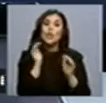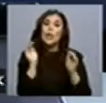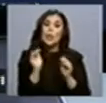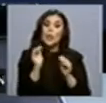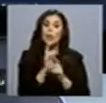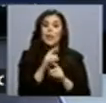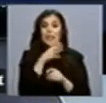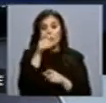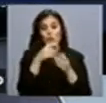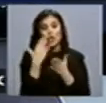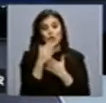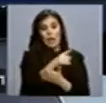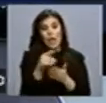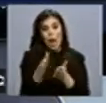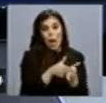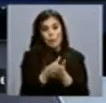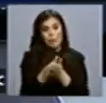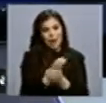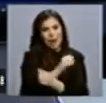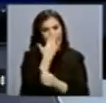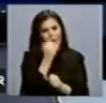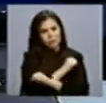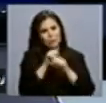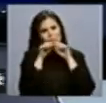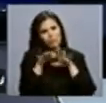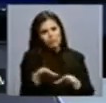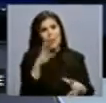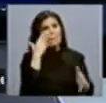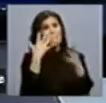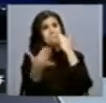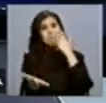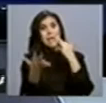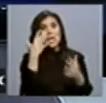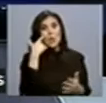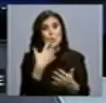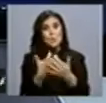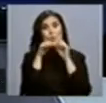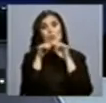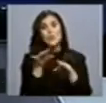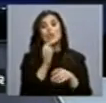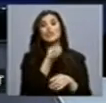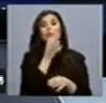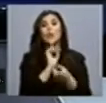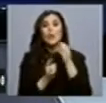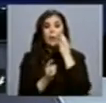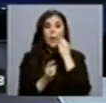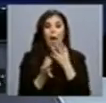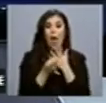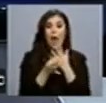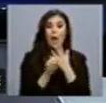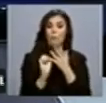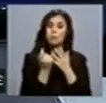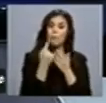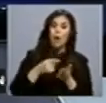astrónomos é que aproveitaram, no fundo, esta explosão, o brilho que emanou, para esclarecer que aquele primeiro anel, mais